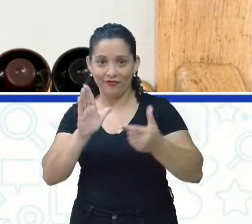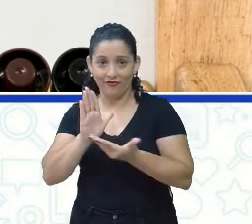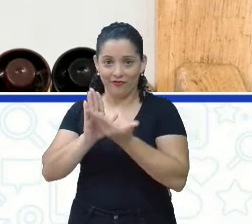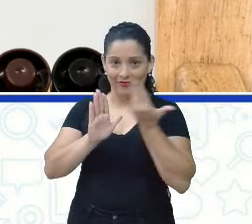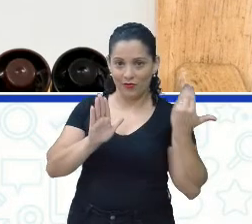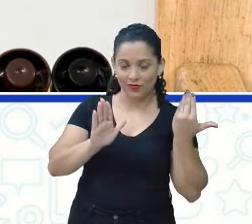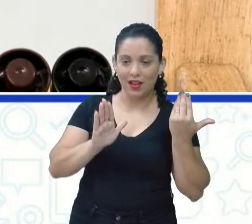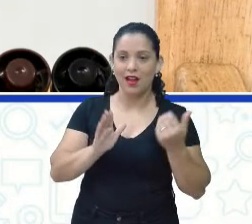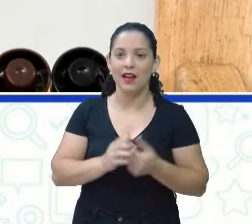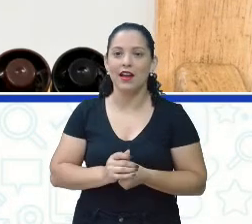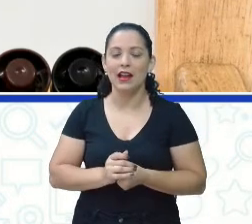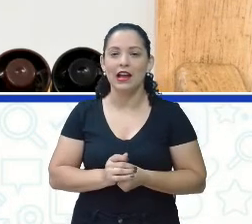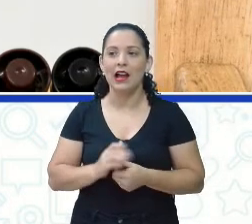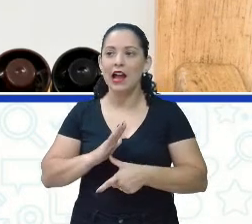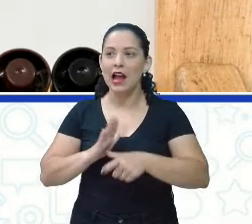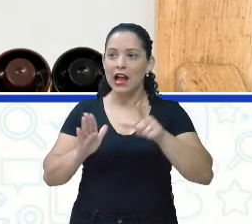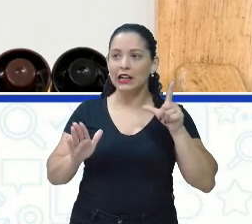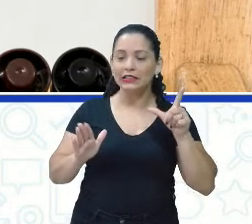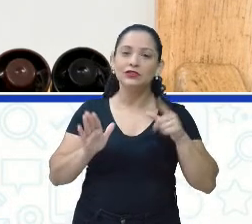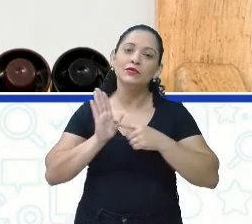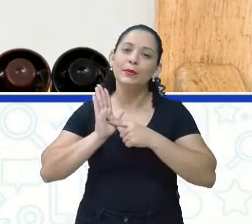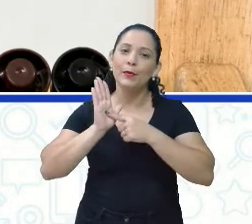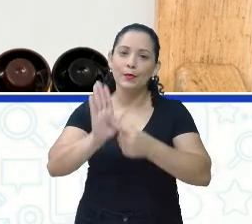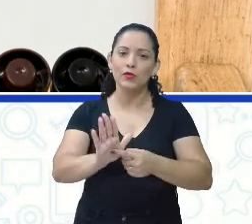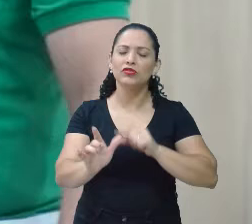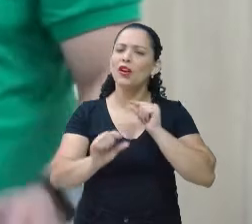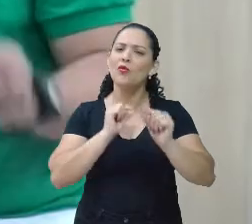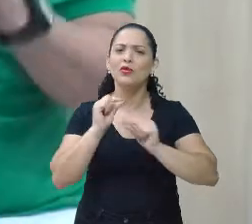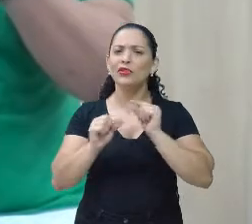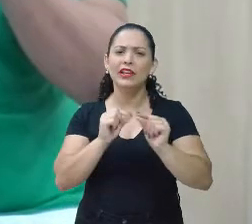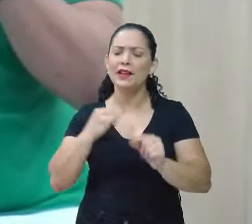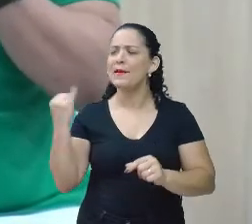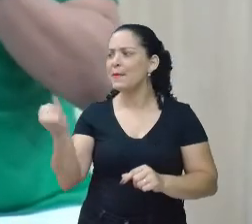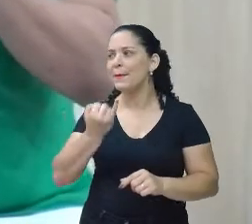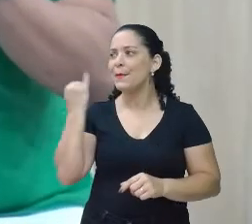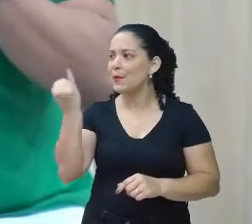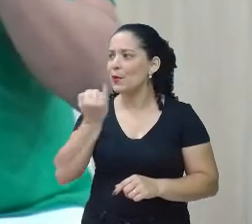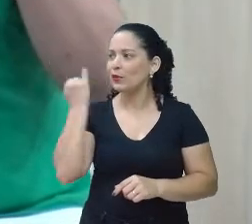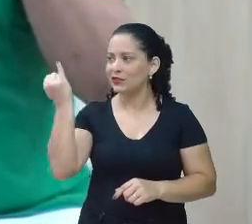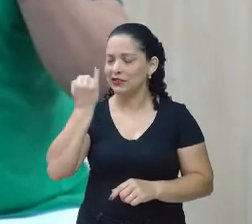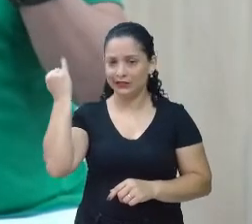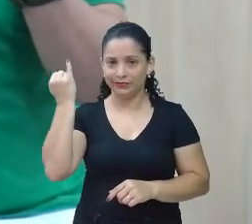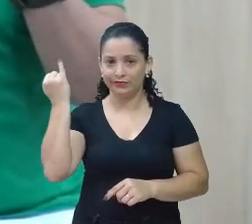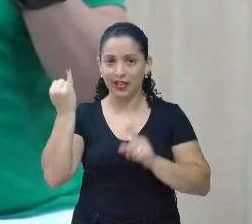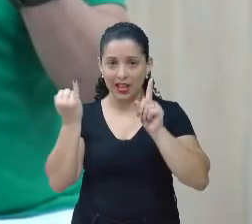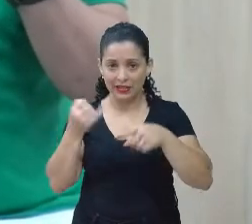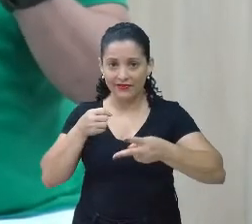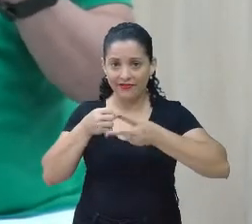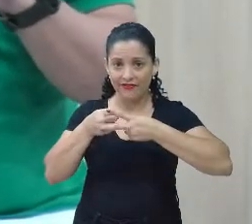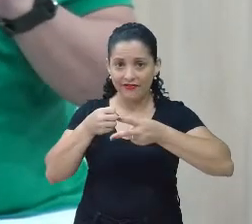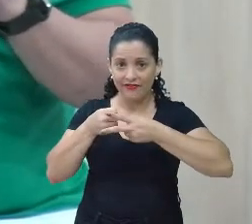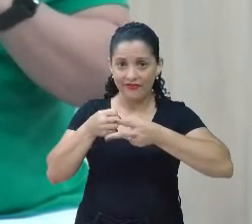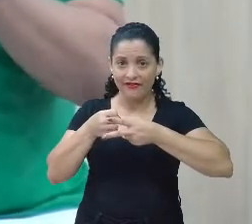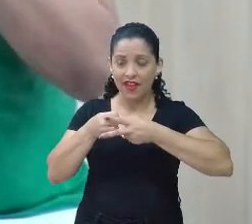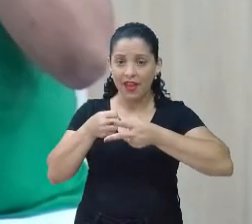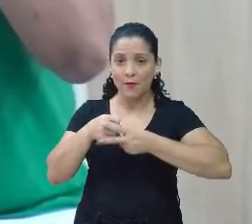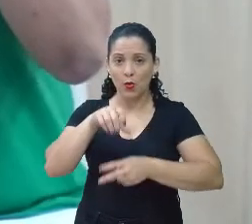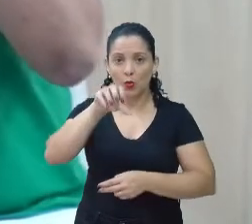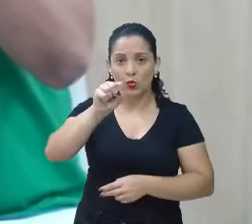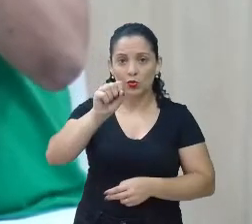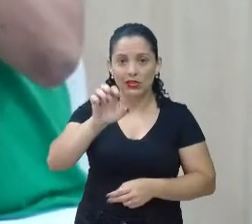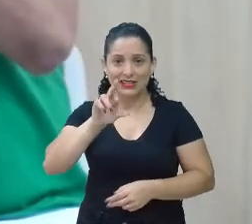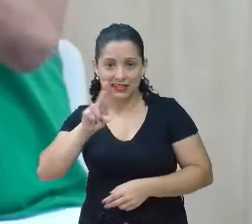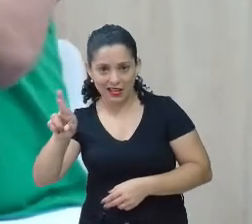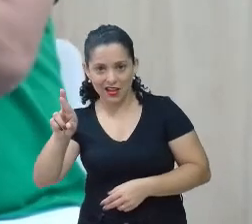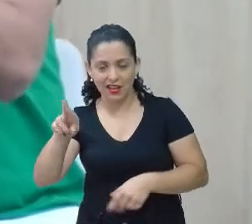Antes de a gente ir para o passado, queria só fazer um adendo aí importante. Como esse verbo, ele é o verbo ser, como o professor Rony falou, e ao